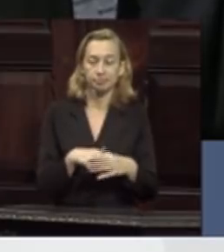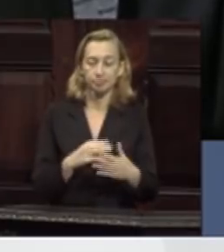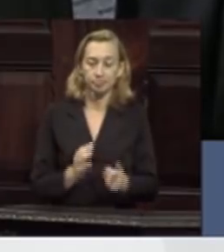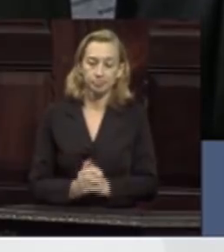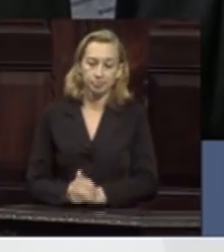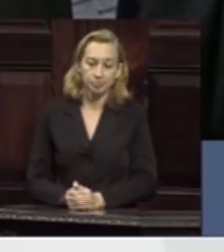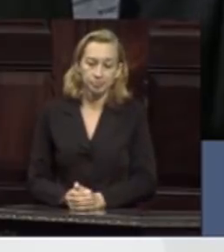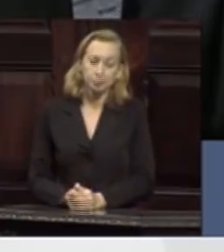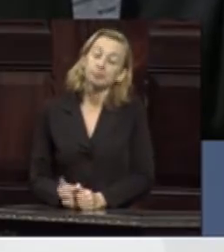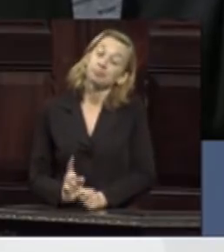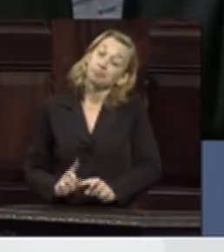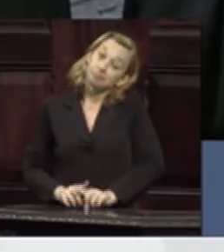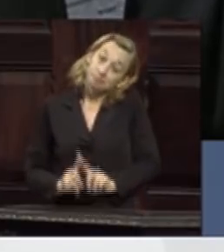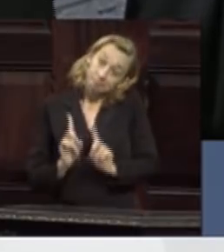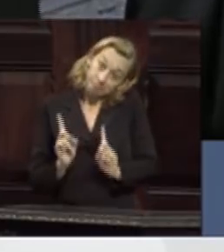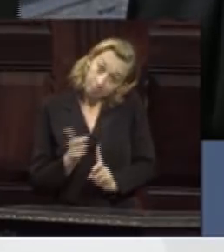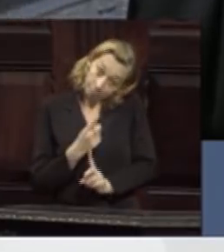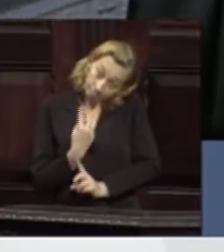Mas nós,